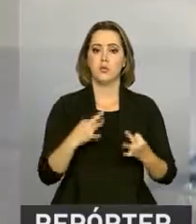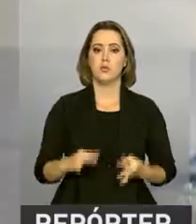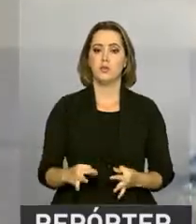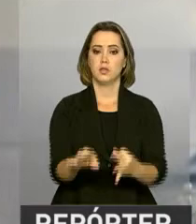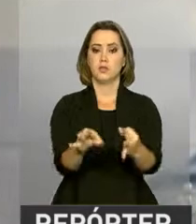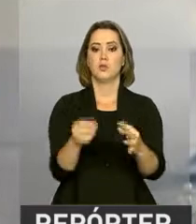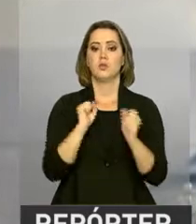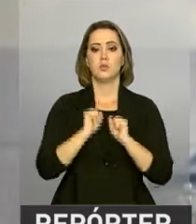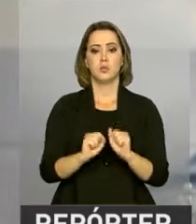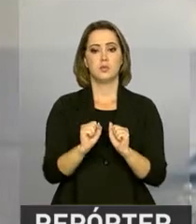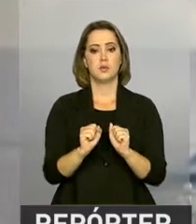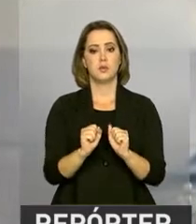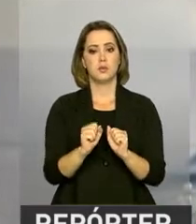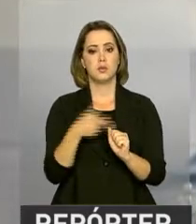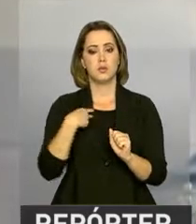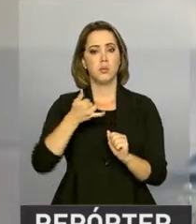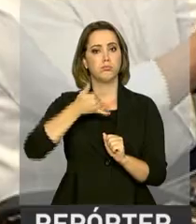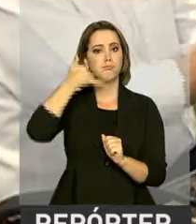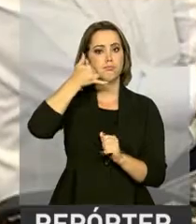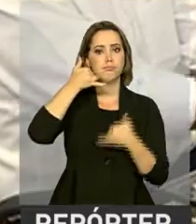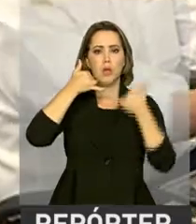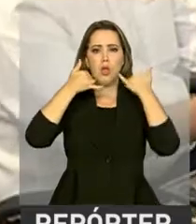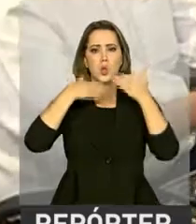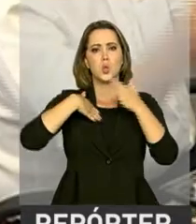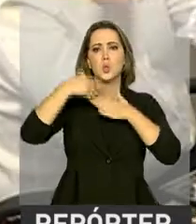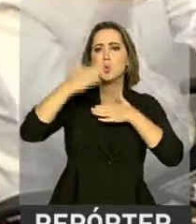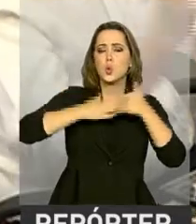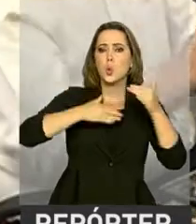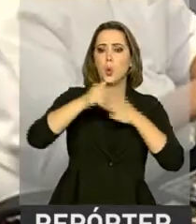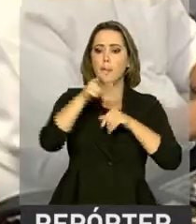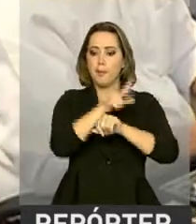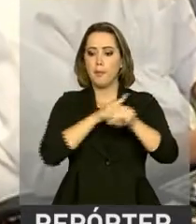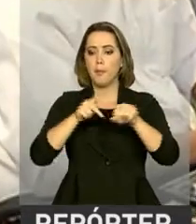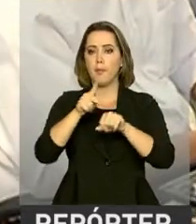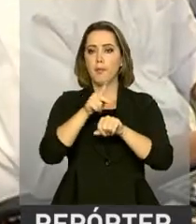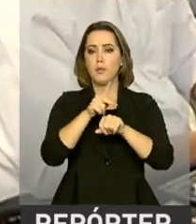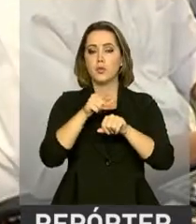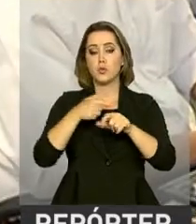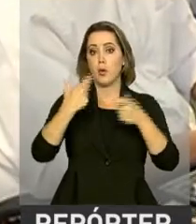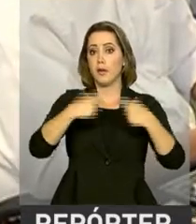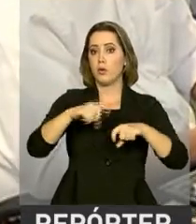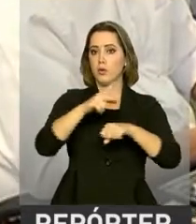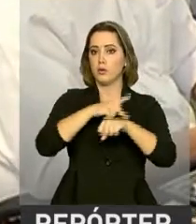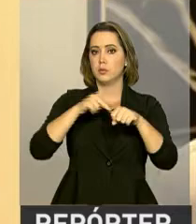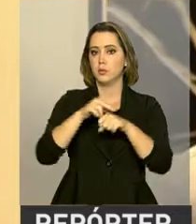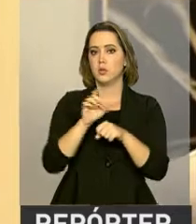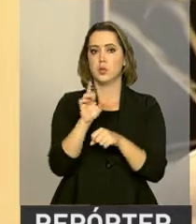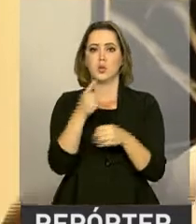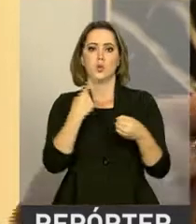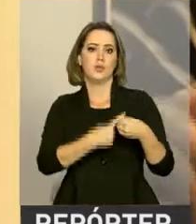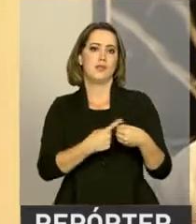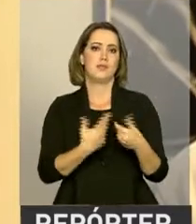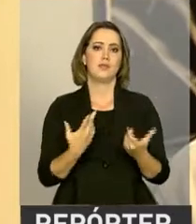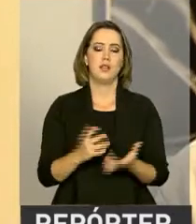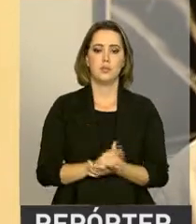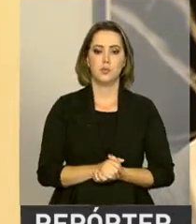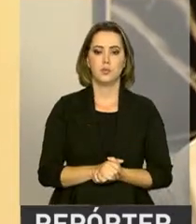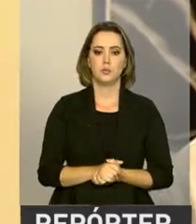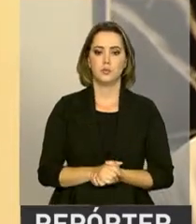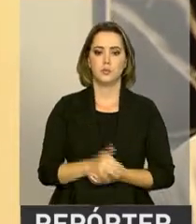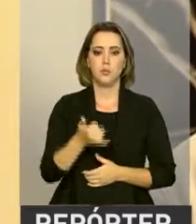permite aos voluntários atenderem chamadas de qualquer parte do país e não só da cidade onde estão graças ao